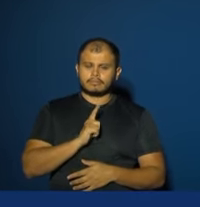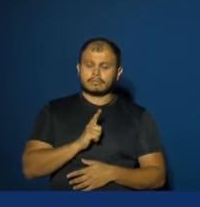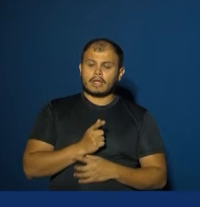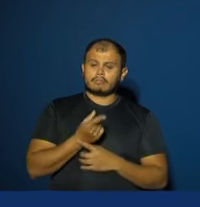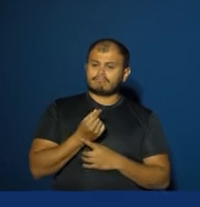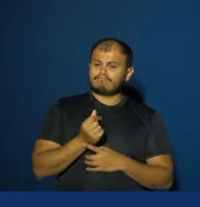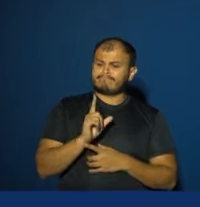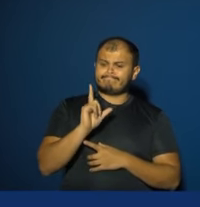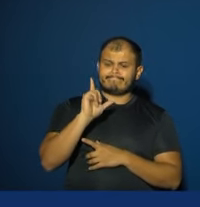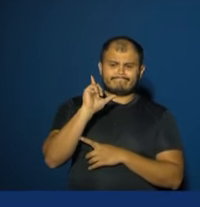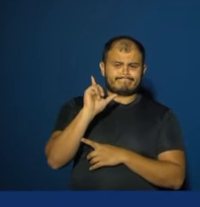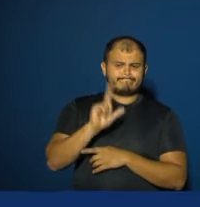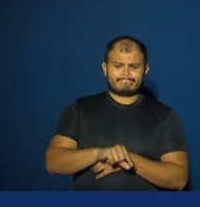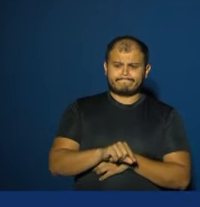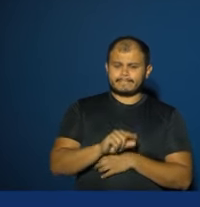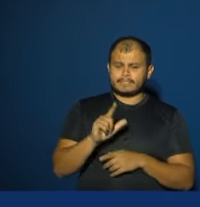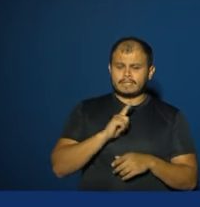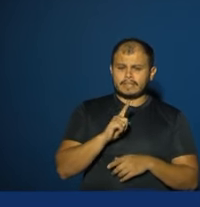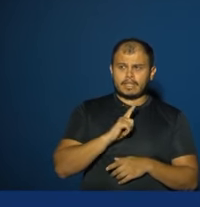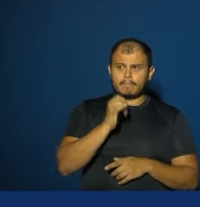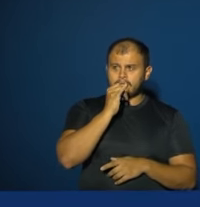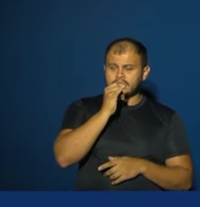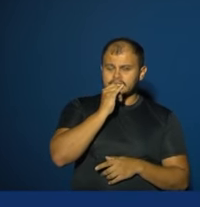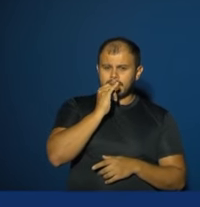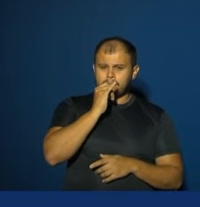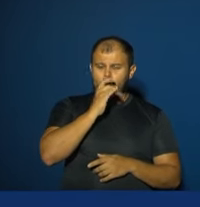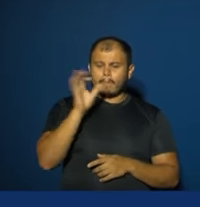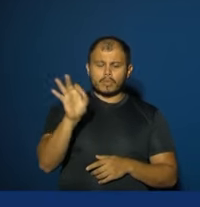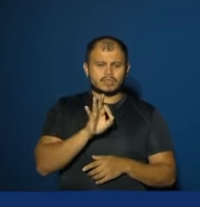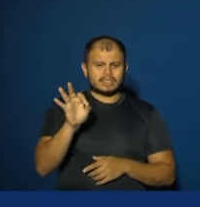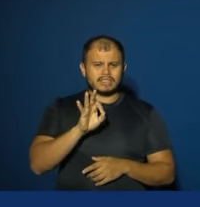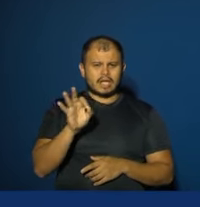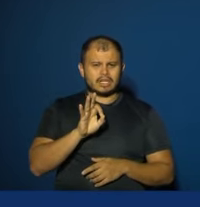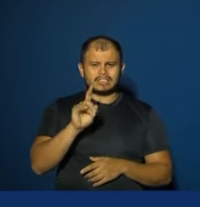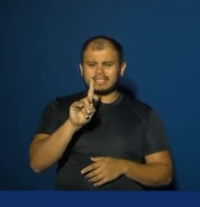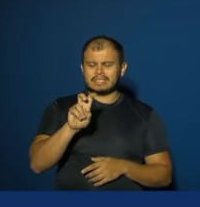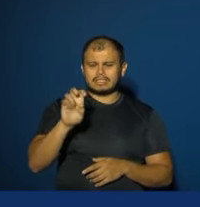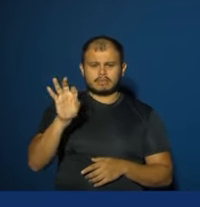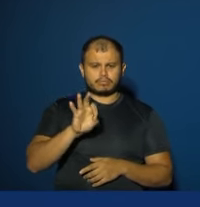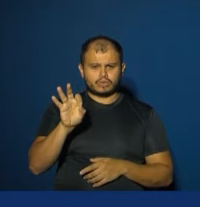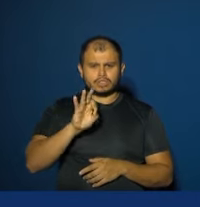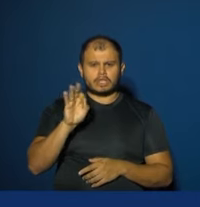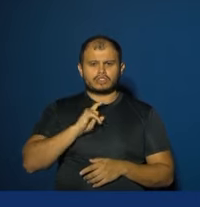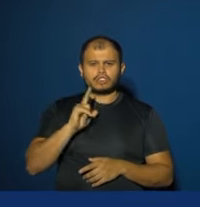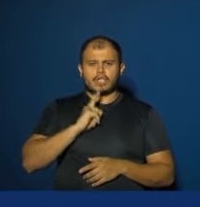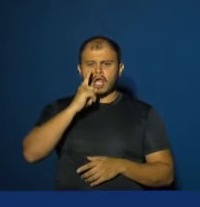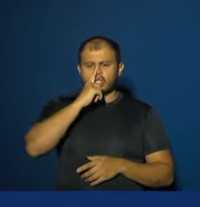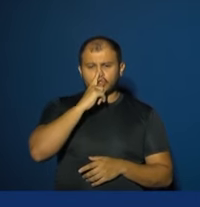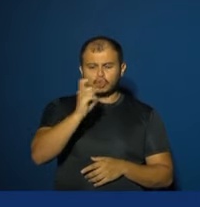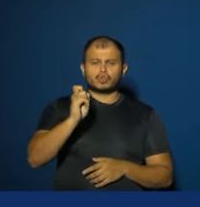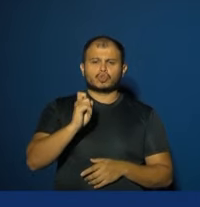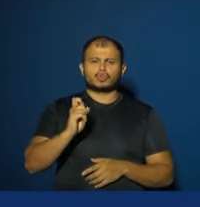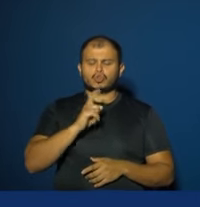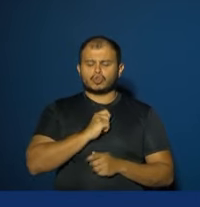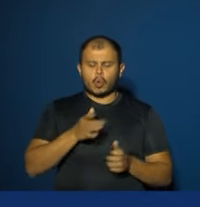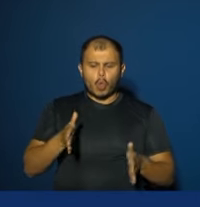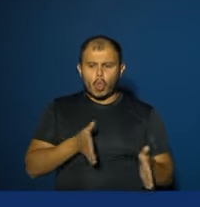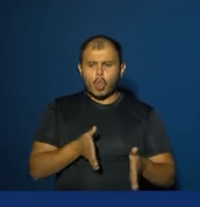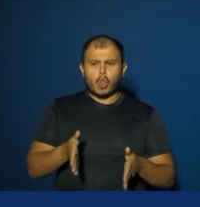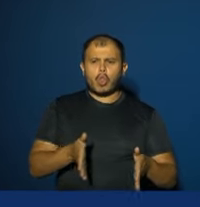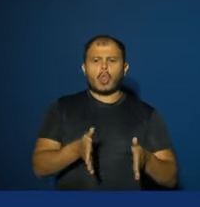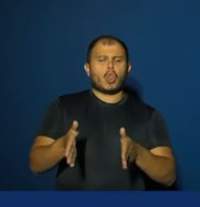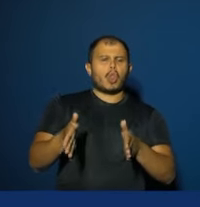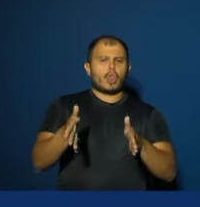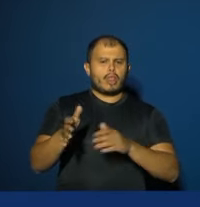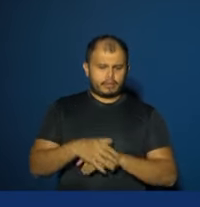baixíssimo por exemplo de coleta e também de esgoto né na na faixa dos 15% então é uma coisa assim que primeira coisa você toma um